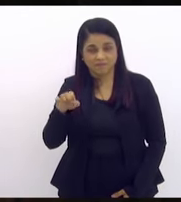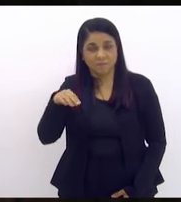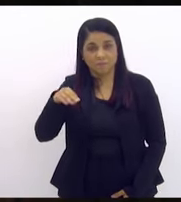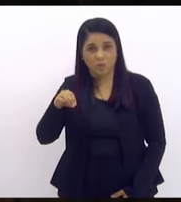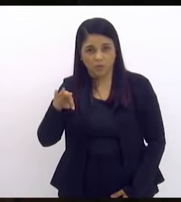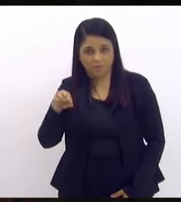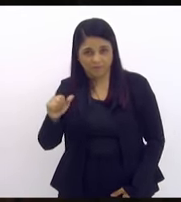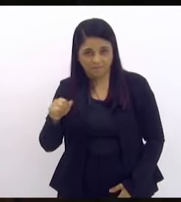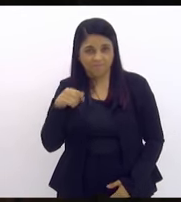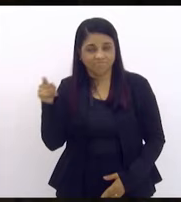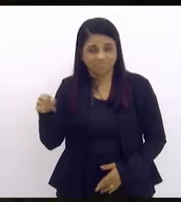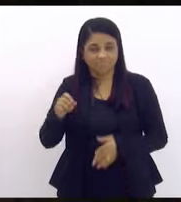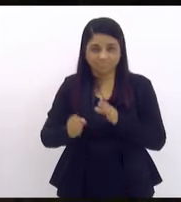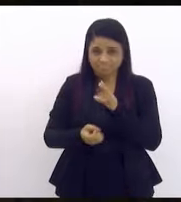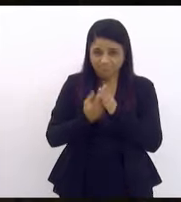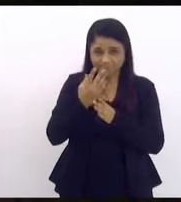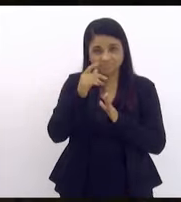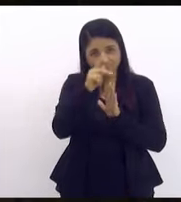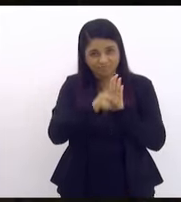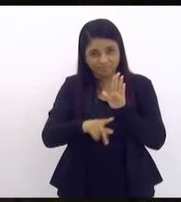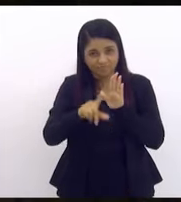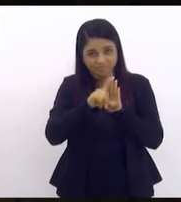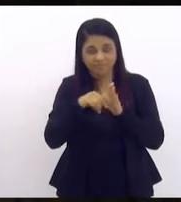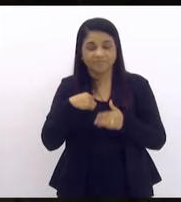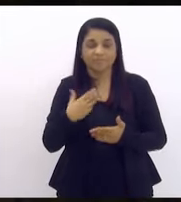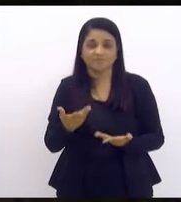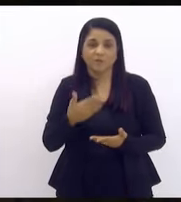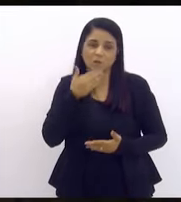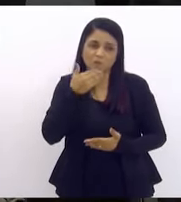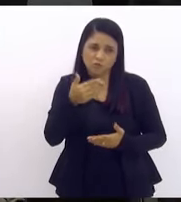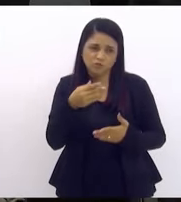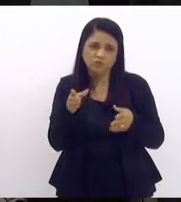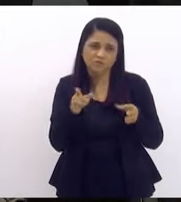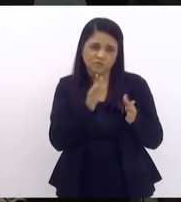uma brevidade para que a gente consiga concluir a pauta.